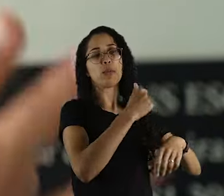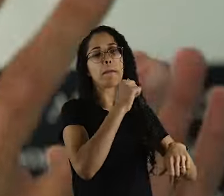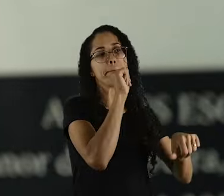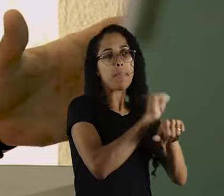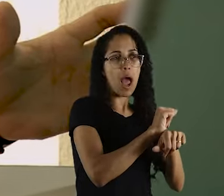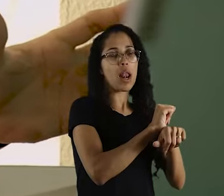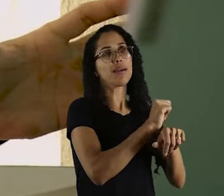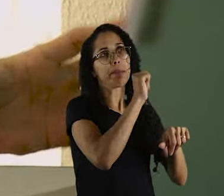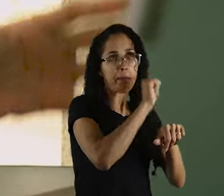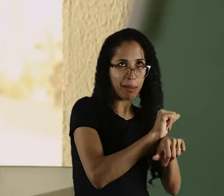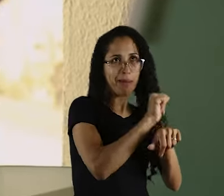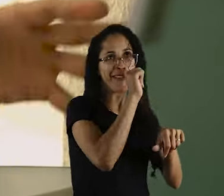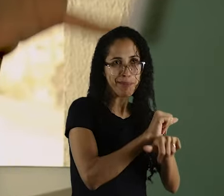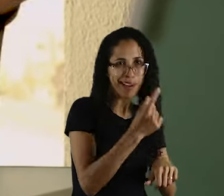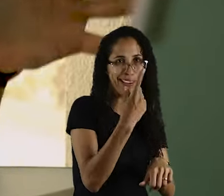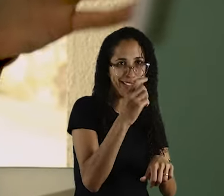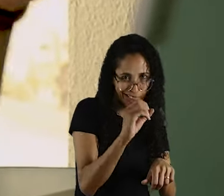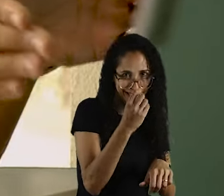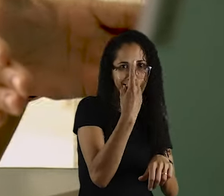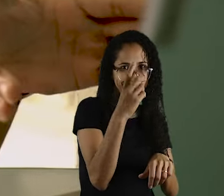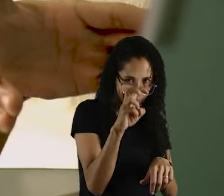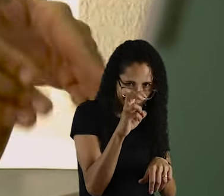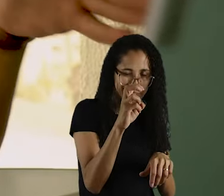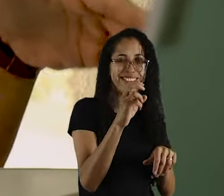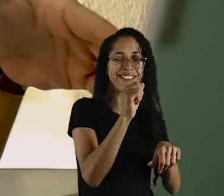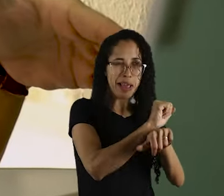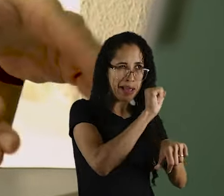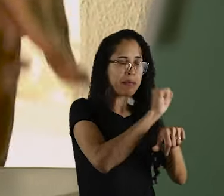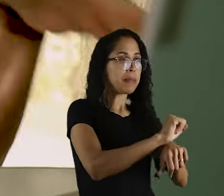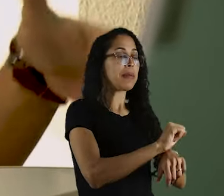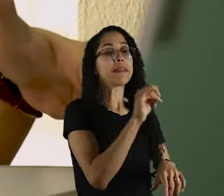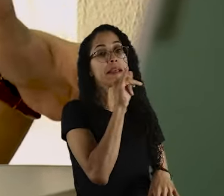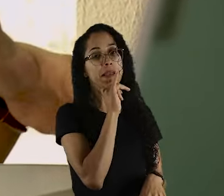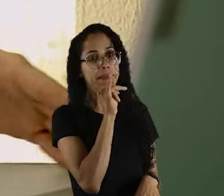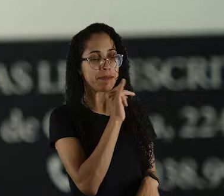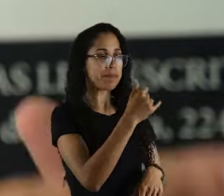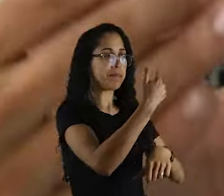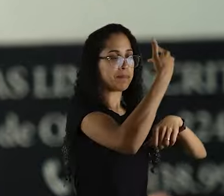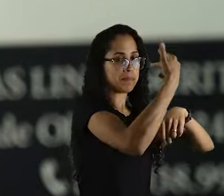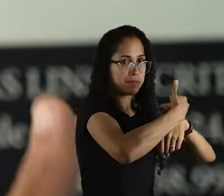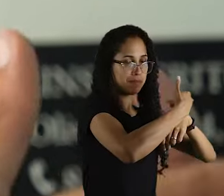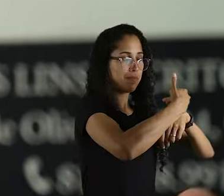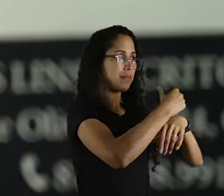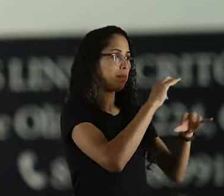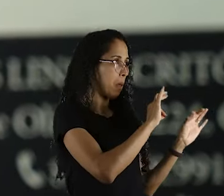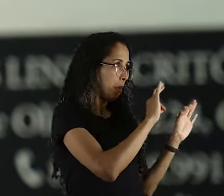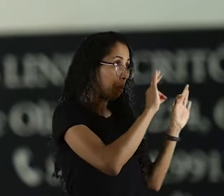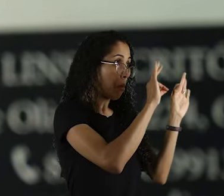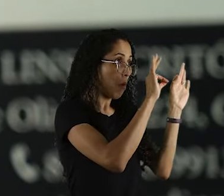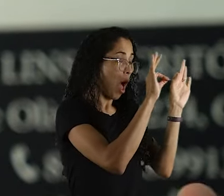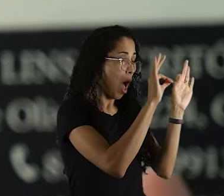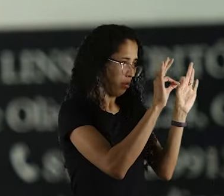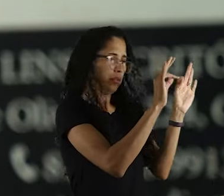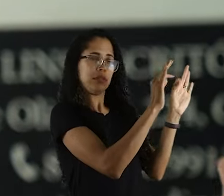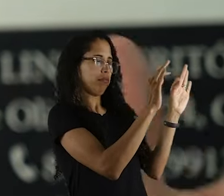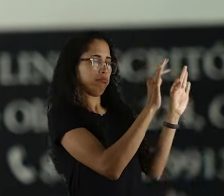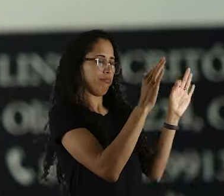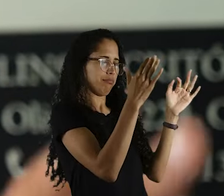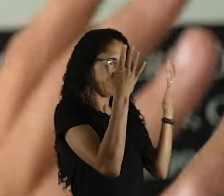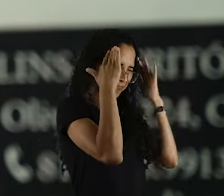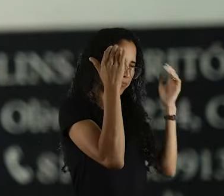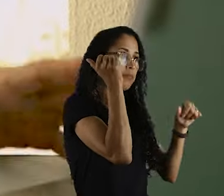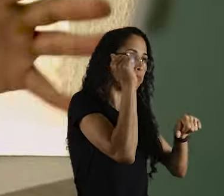hora pesquisar alguma outra coisa que a pessoa estava falando lá que eu não entendi. Então ele começou já falando um bocado de coisa que eu já não